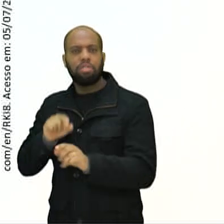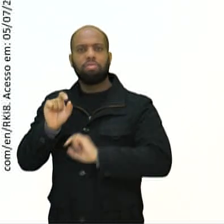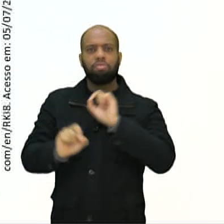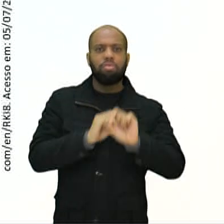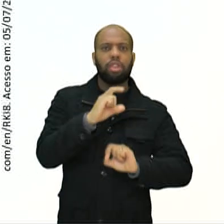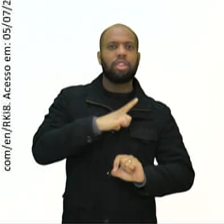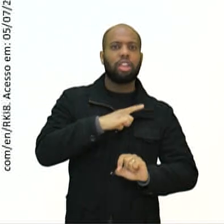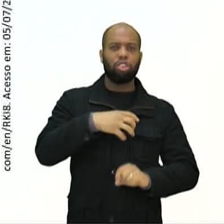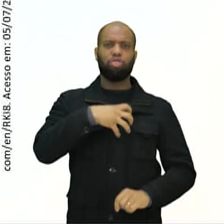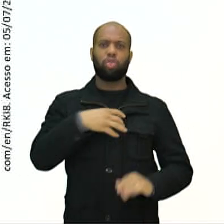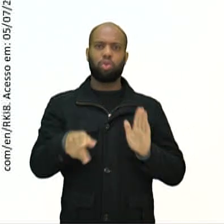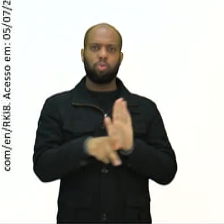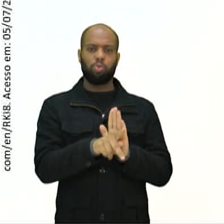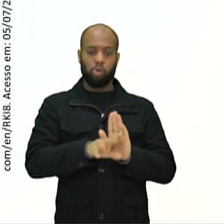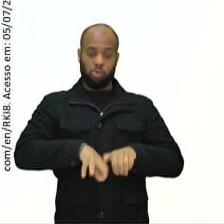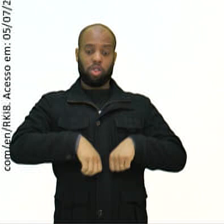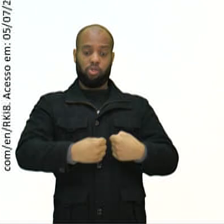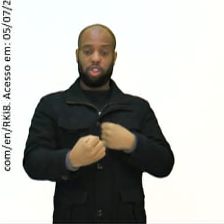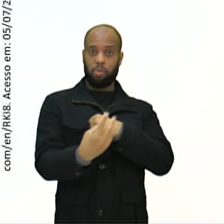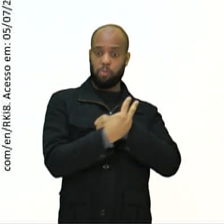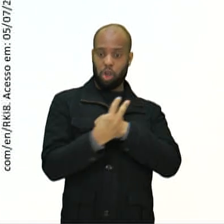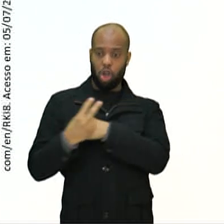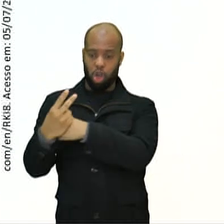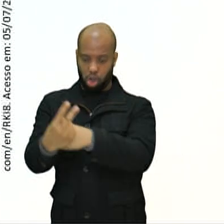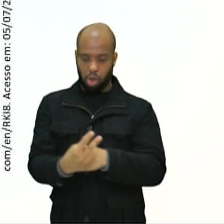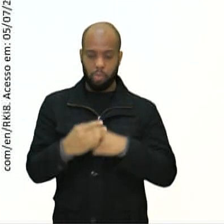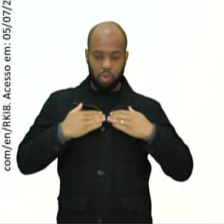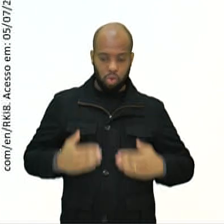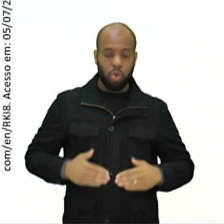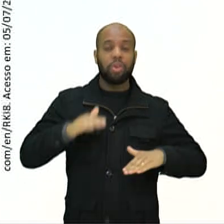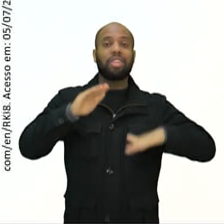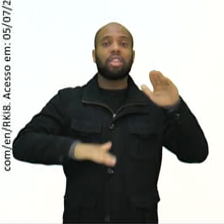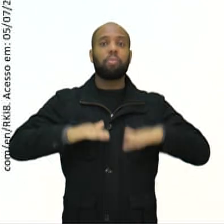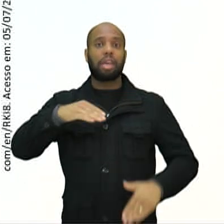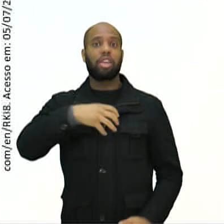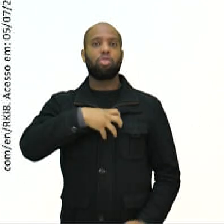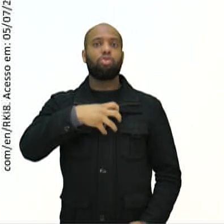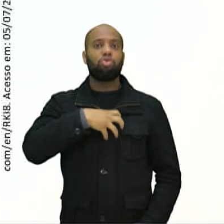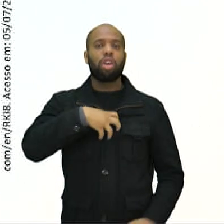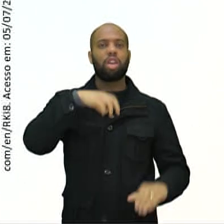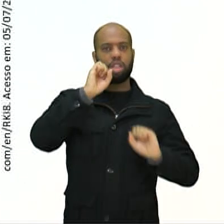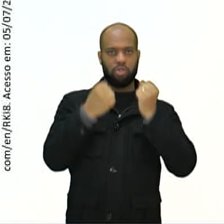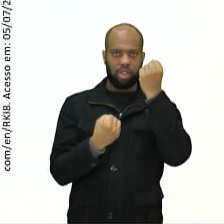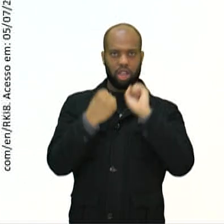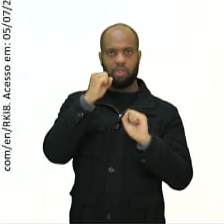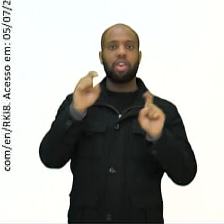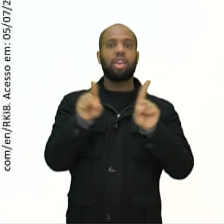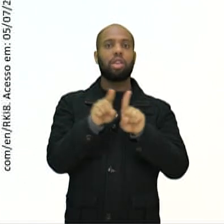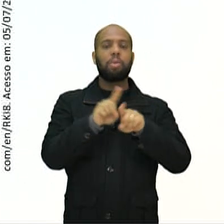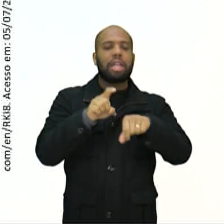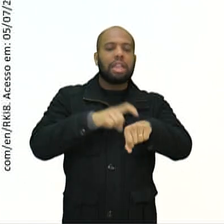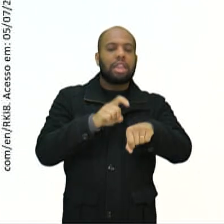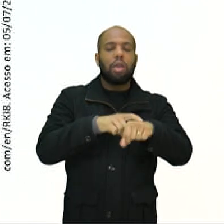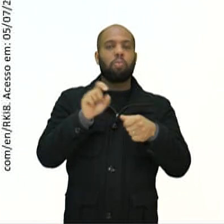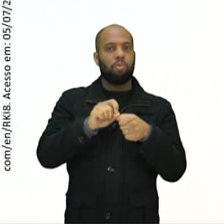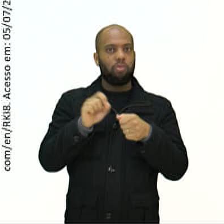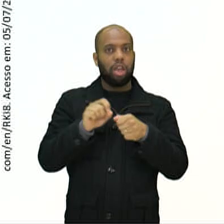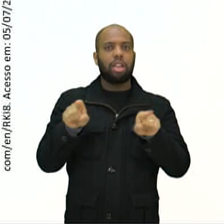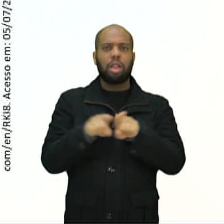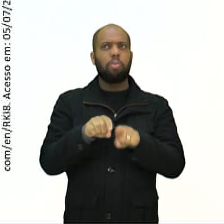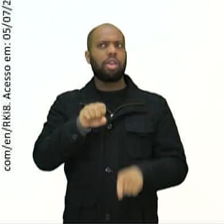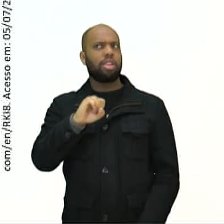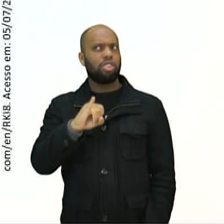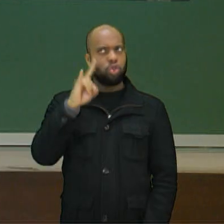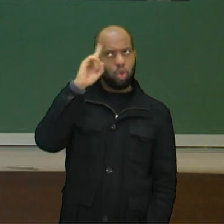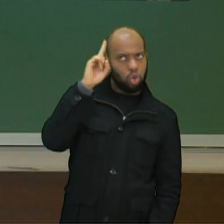defesa do organismo ao exercício físico, depende da intensidade, da duração e da frequência. Isso significa